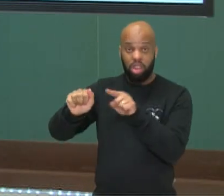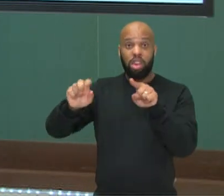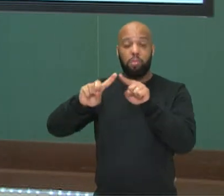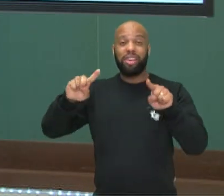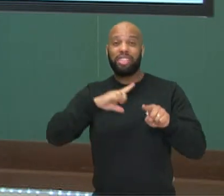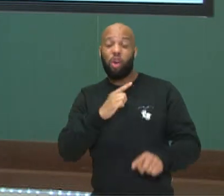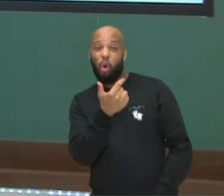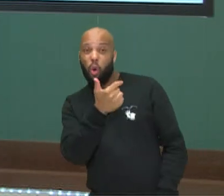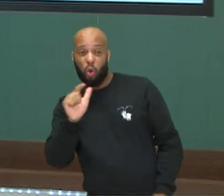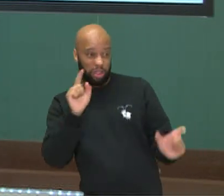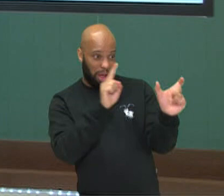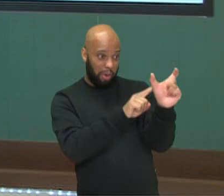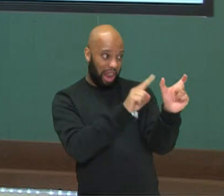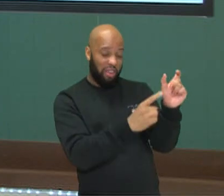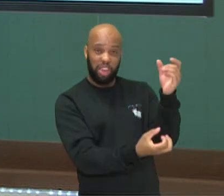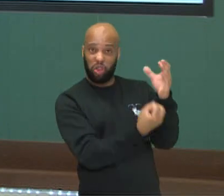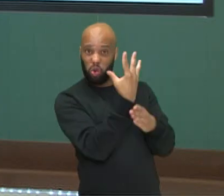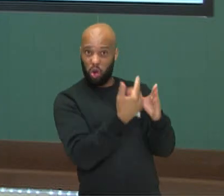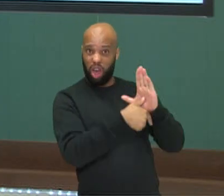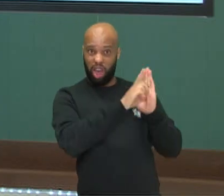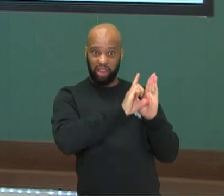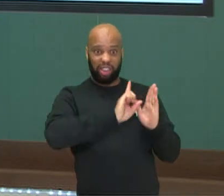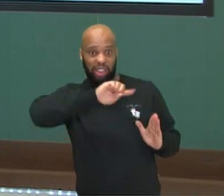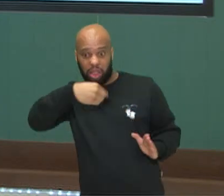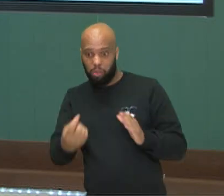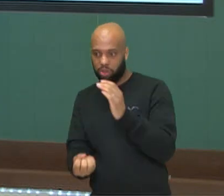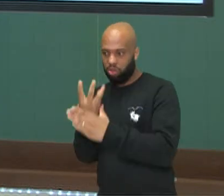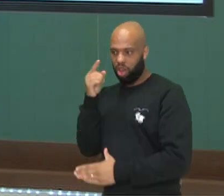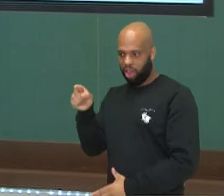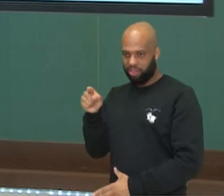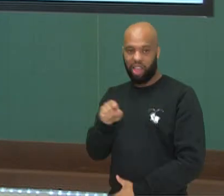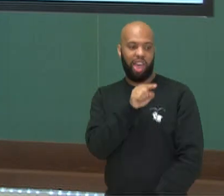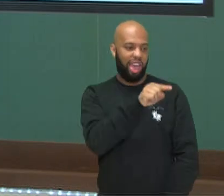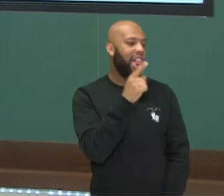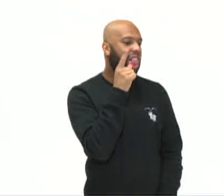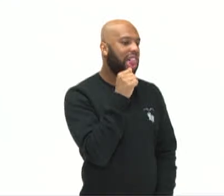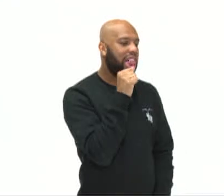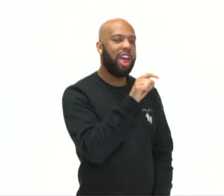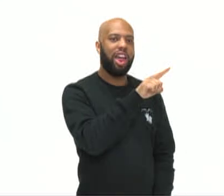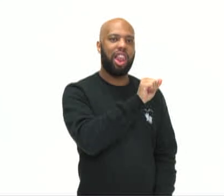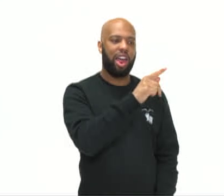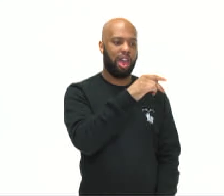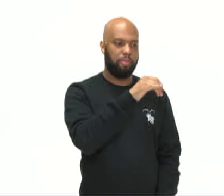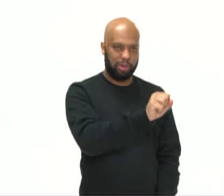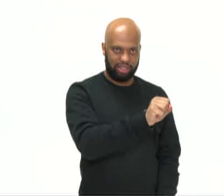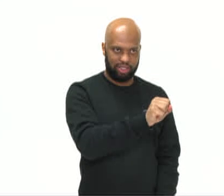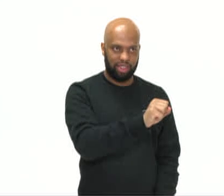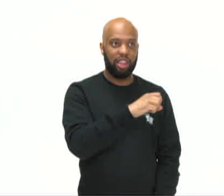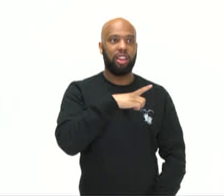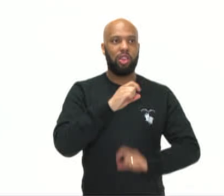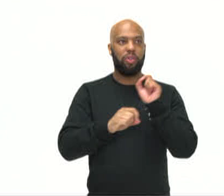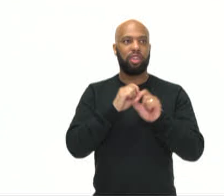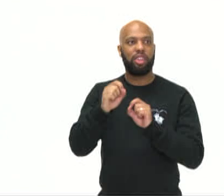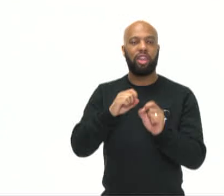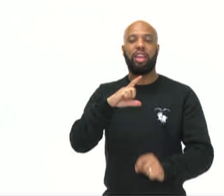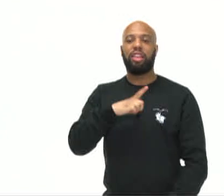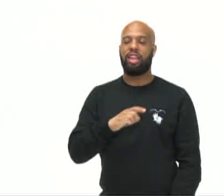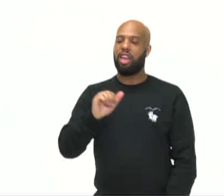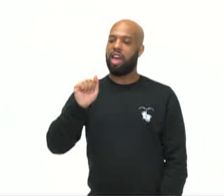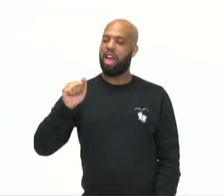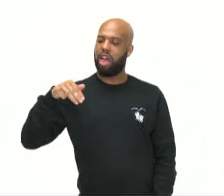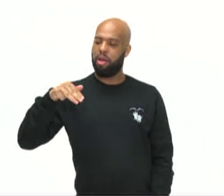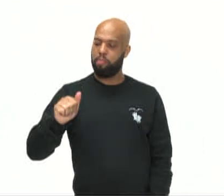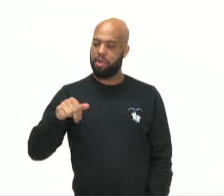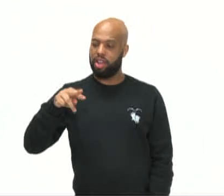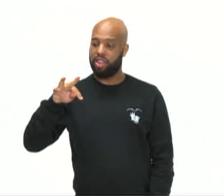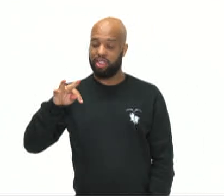ó, examantes e casamento. A primeira derivada de amante, ó. Amante,